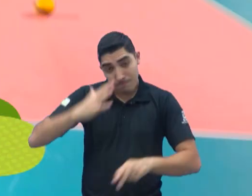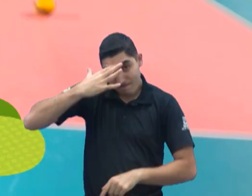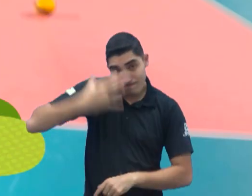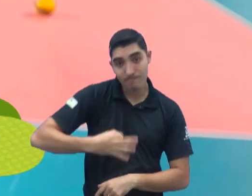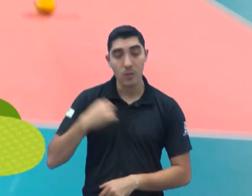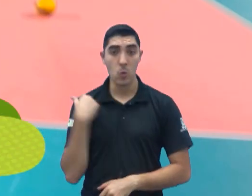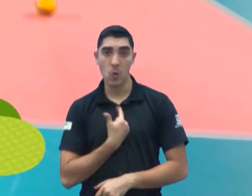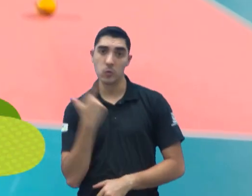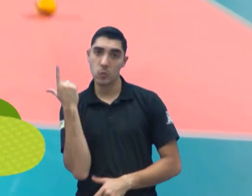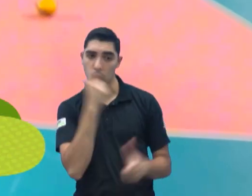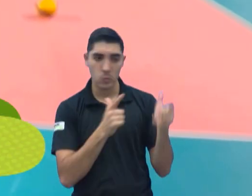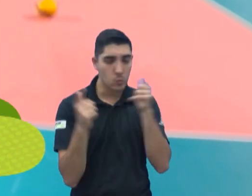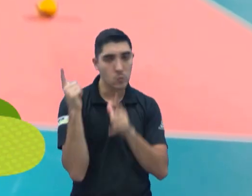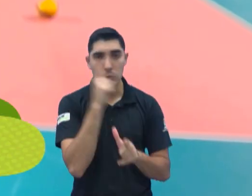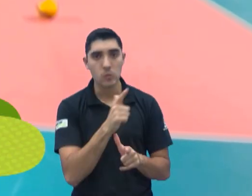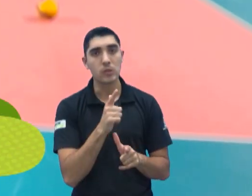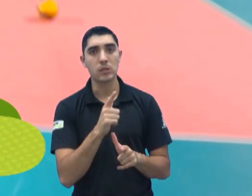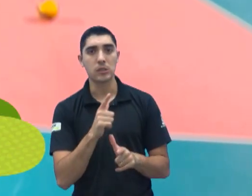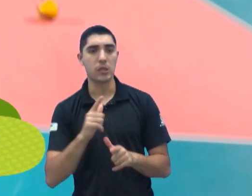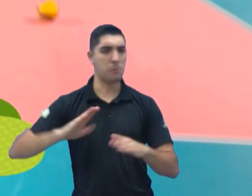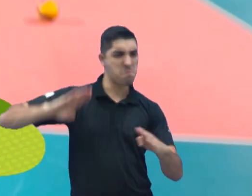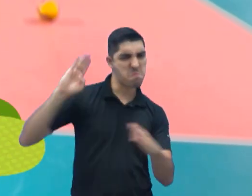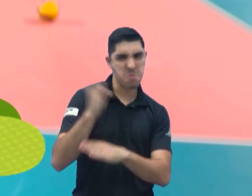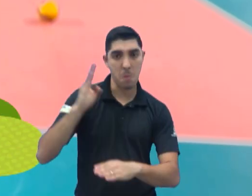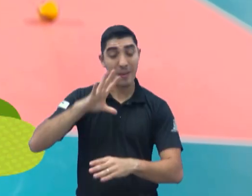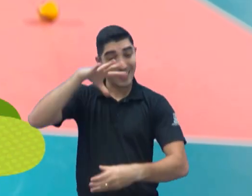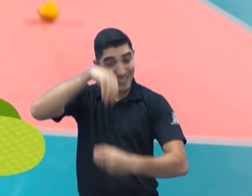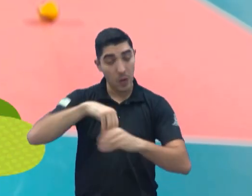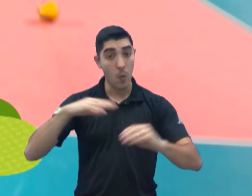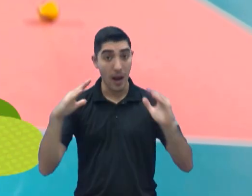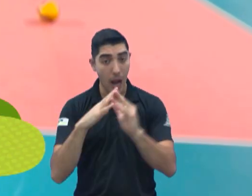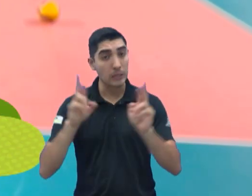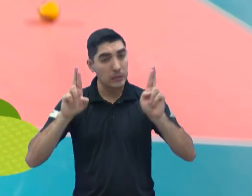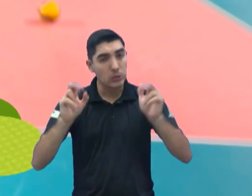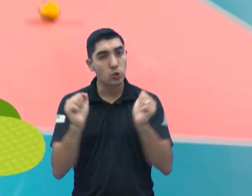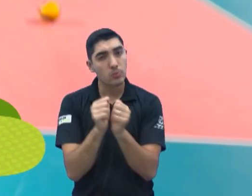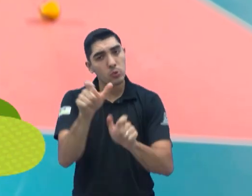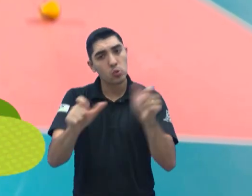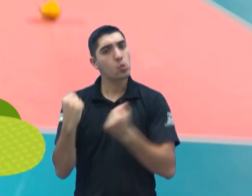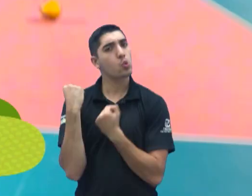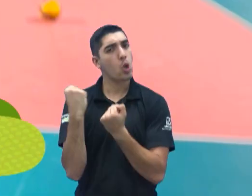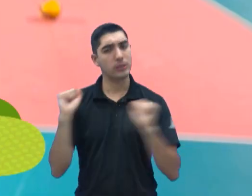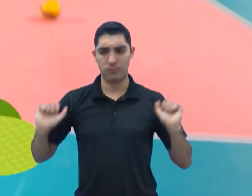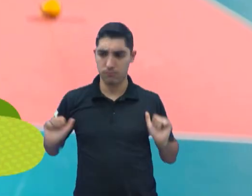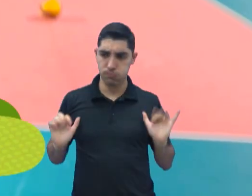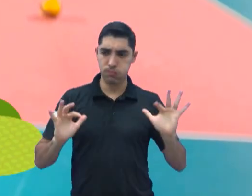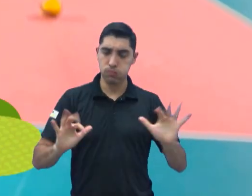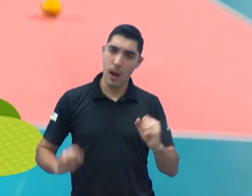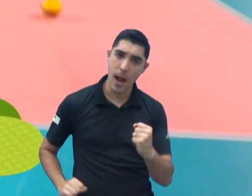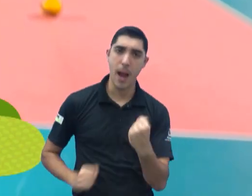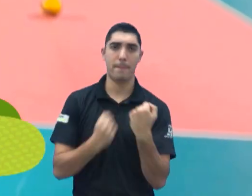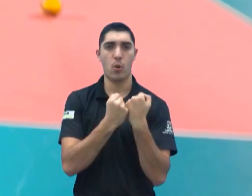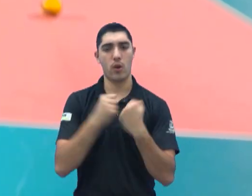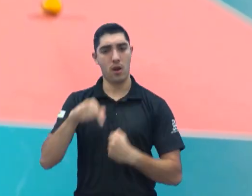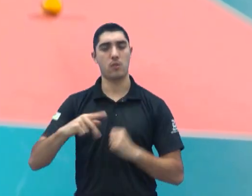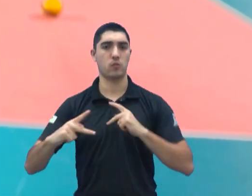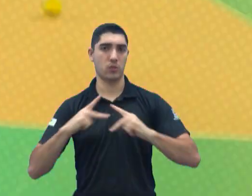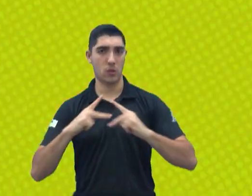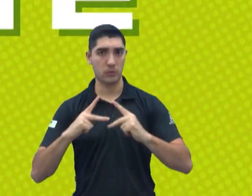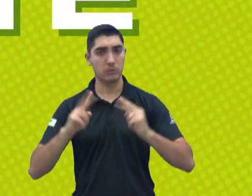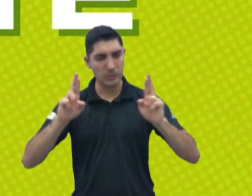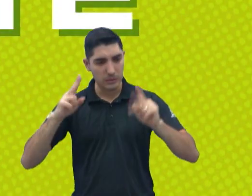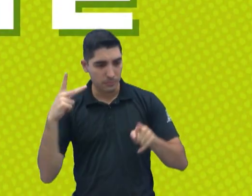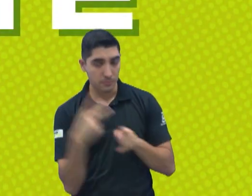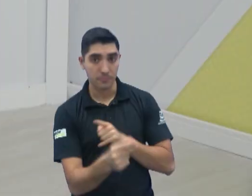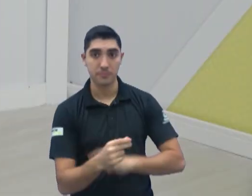as ações e fazer um grande jogo na arena, de novo contando com a torcida de todo mundo, para que a gente possa, de fato, fazer um grande jogo e ir em busca de mais uma